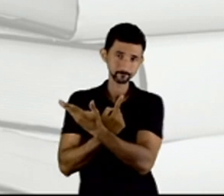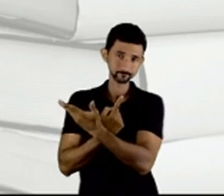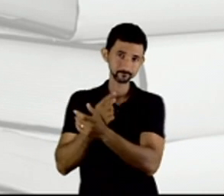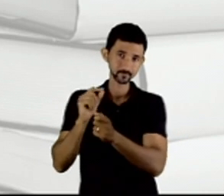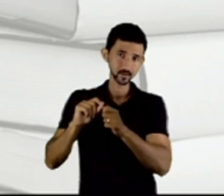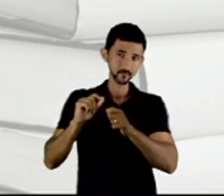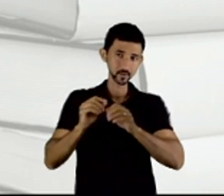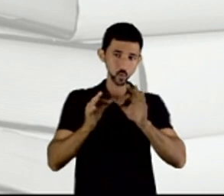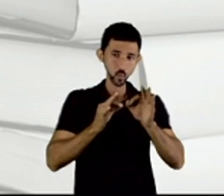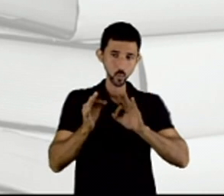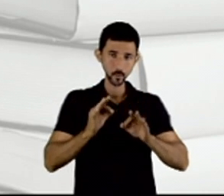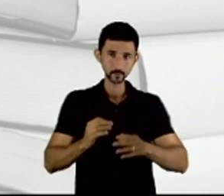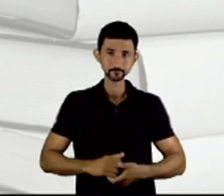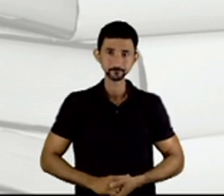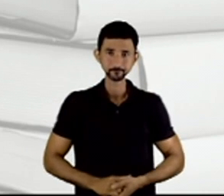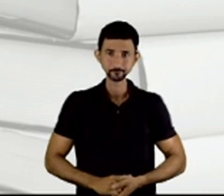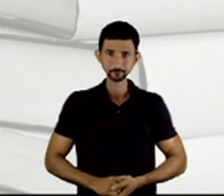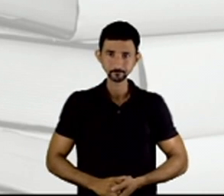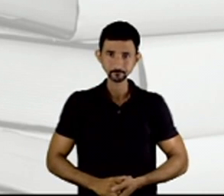aí, certo?